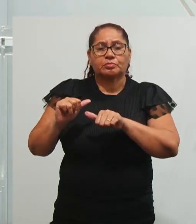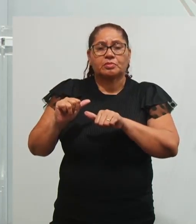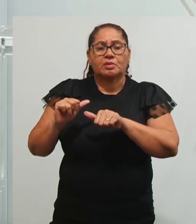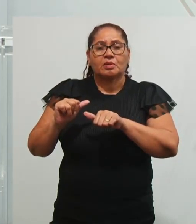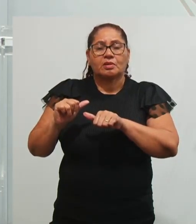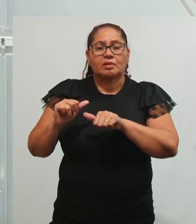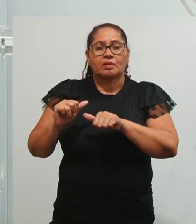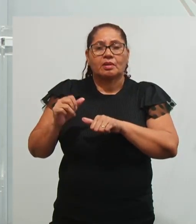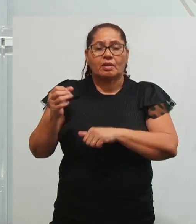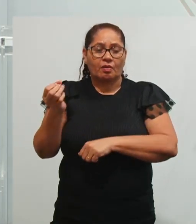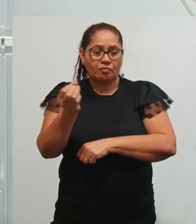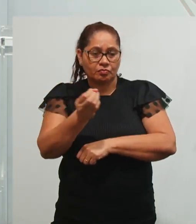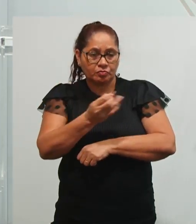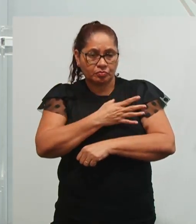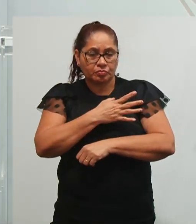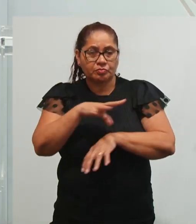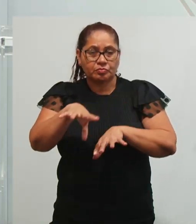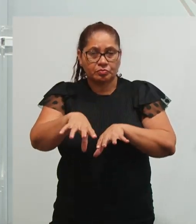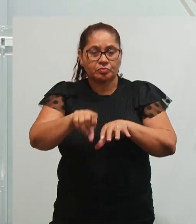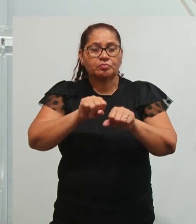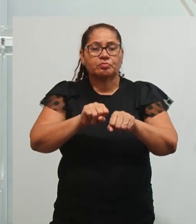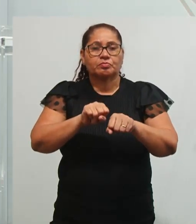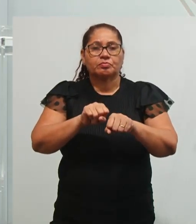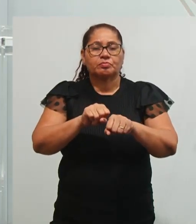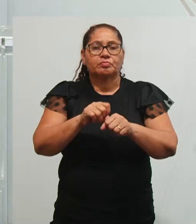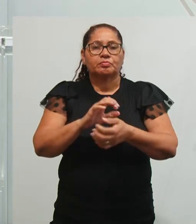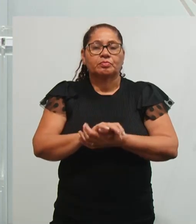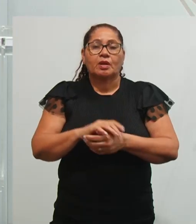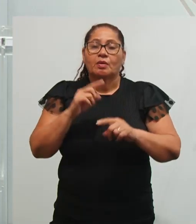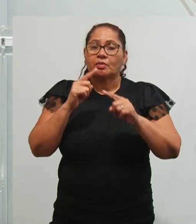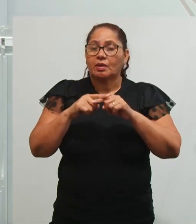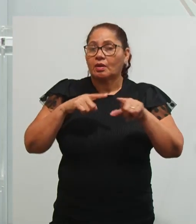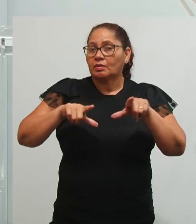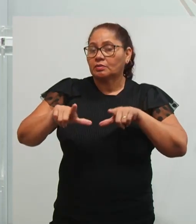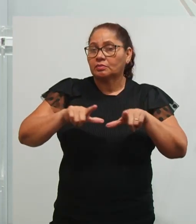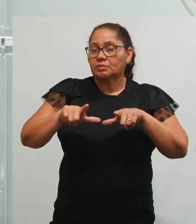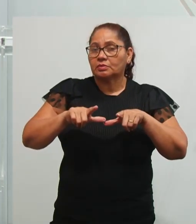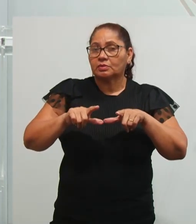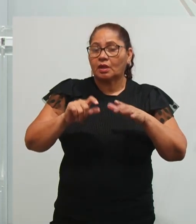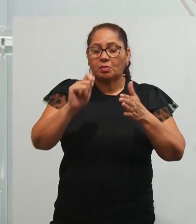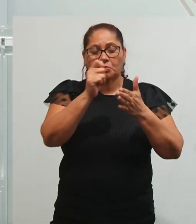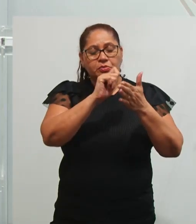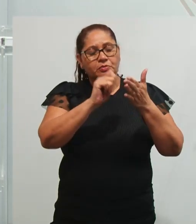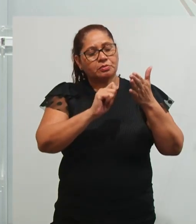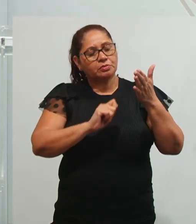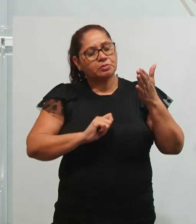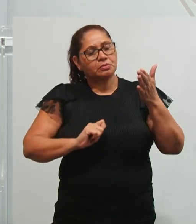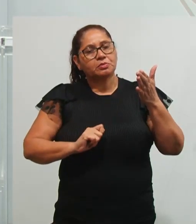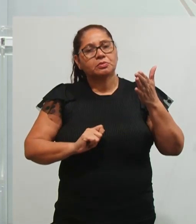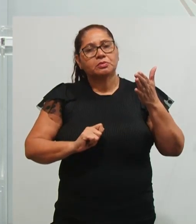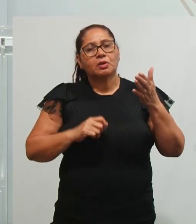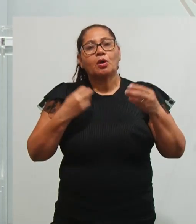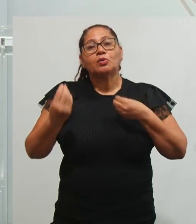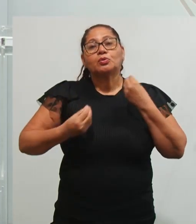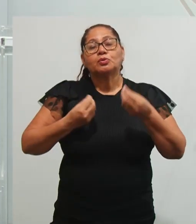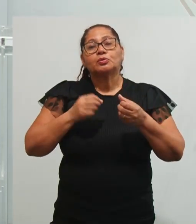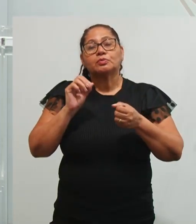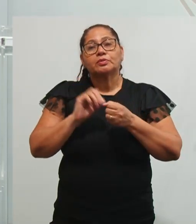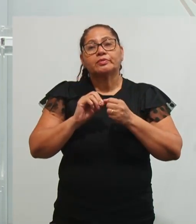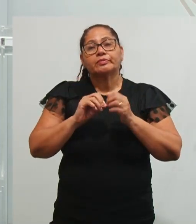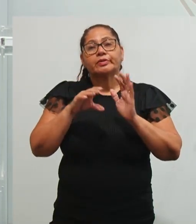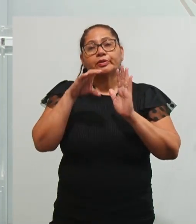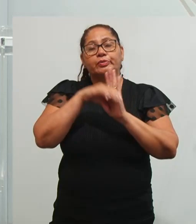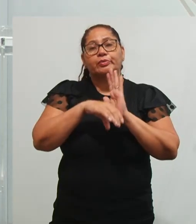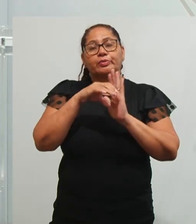formativa renovável, porque a rubrica, ela trabalha com a descrição de desempenho, ao invés de conceito ou